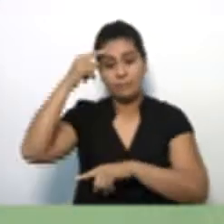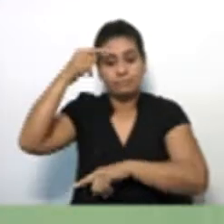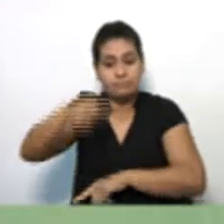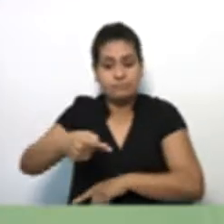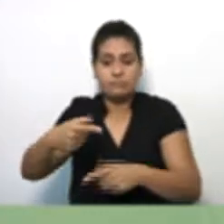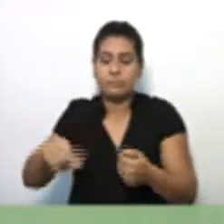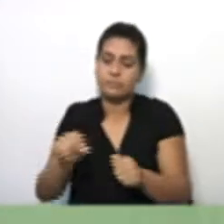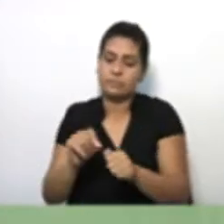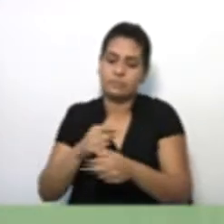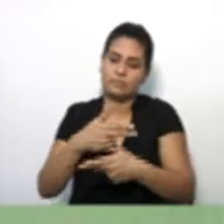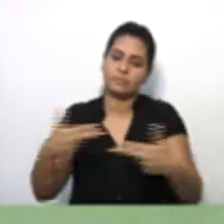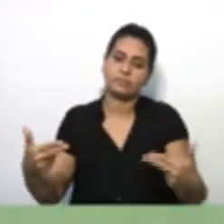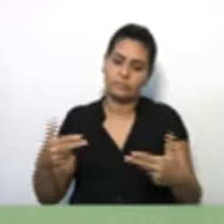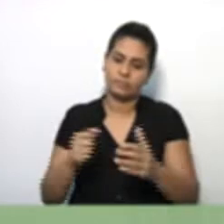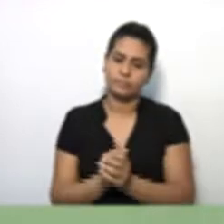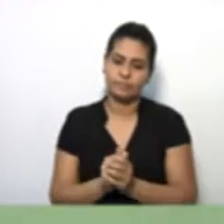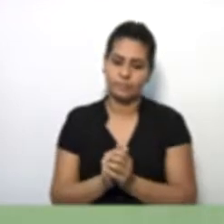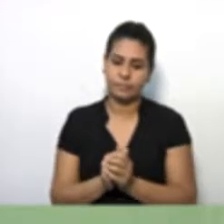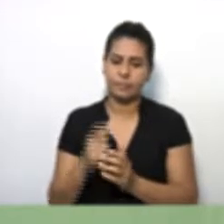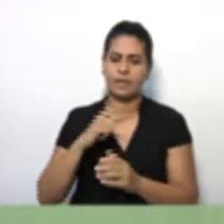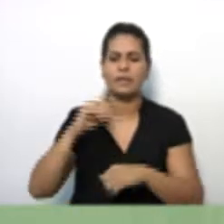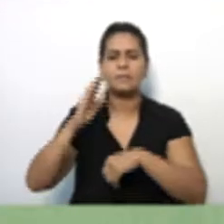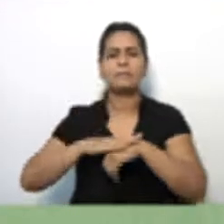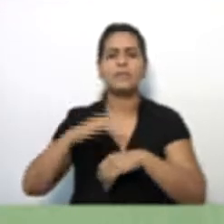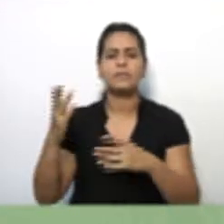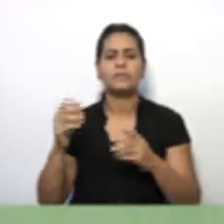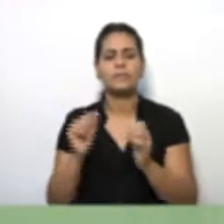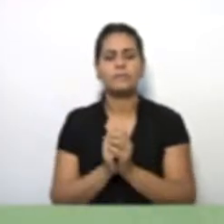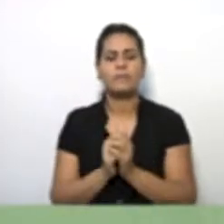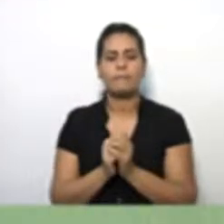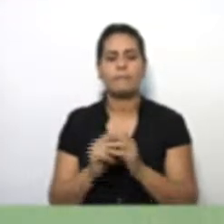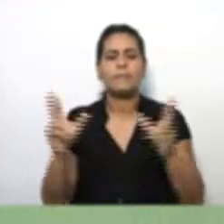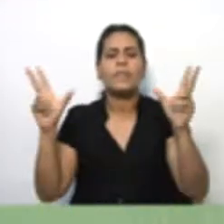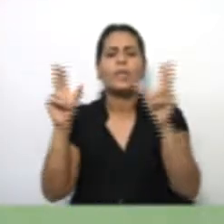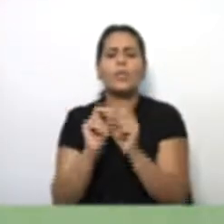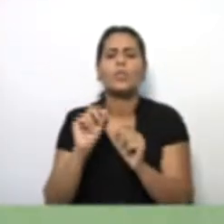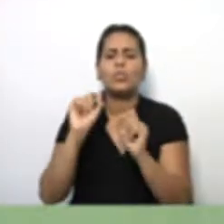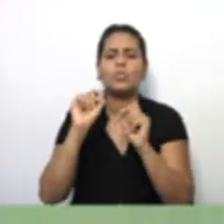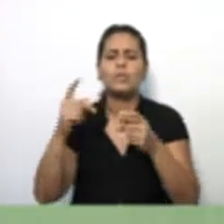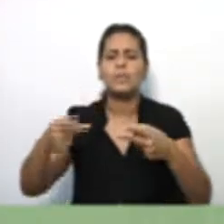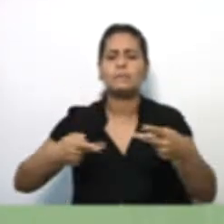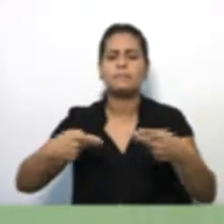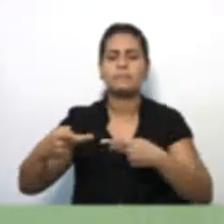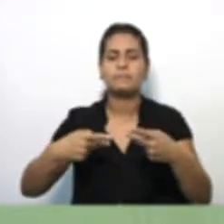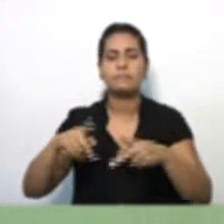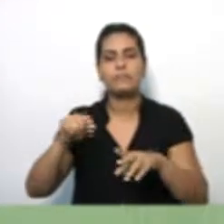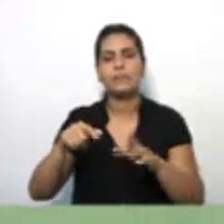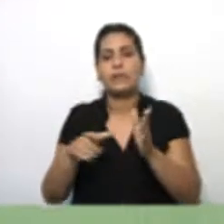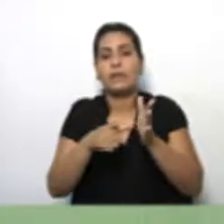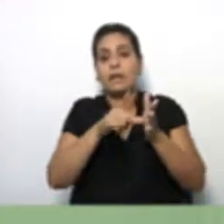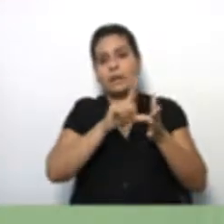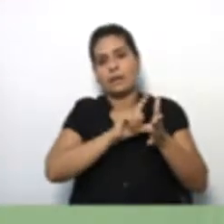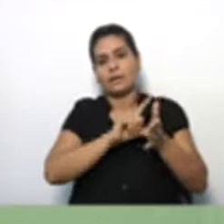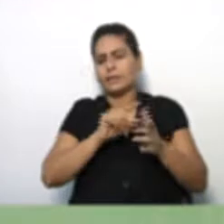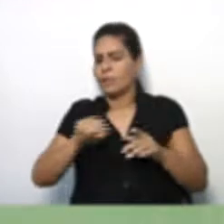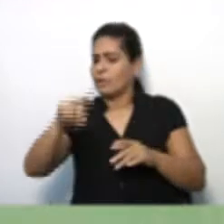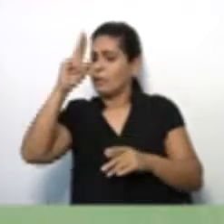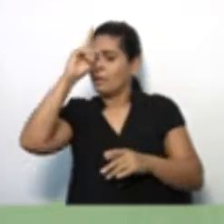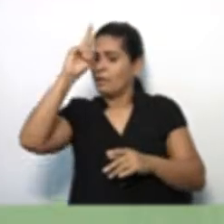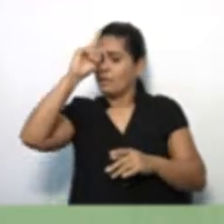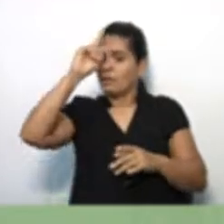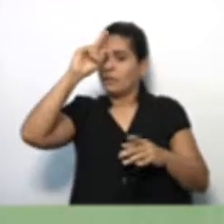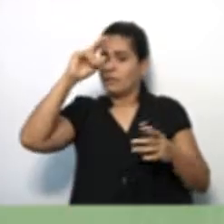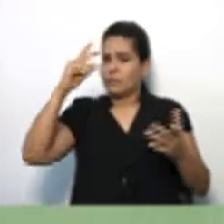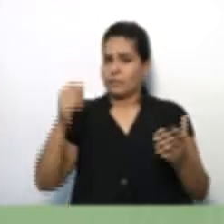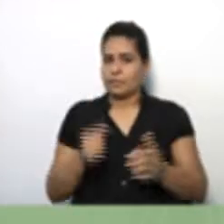a executar. Nós temos mais o que aqui? Planejar é o que? É determinar, lembre-se bem, né,